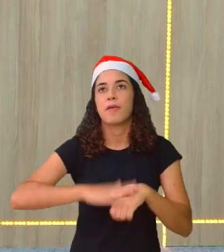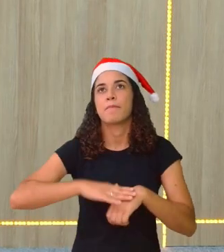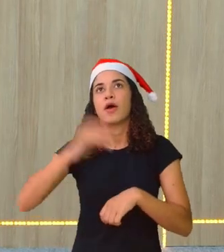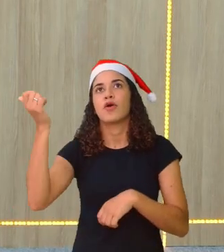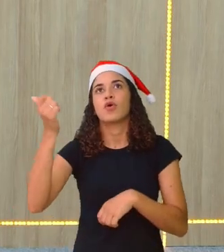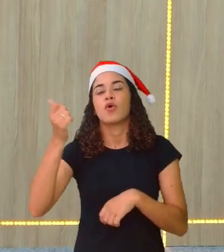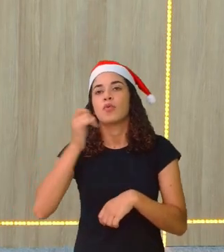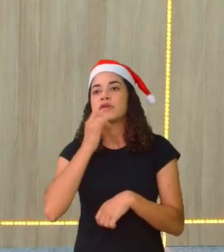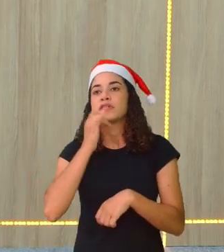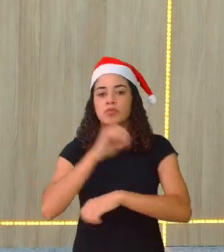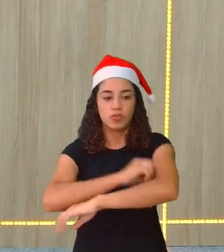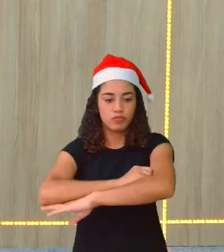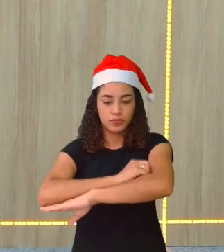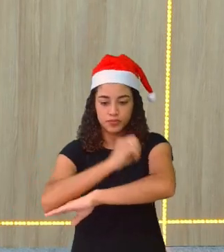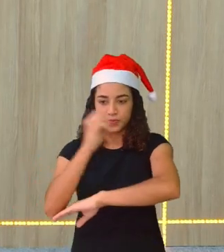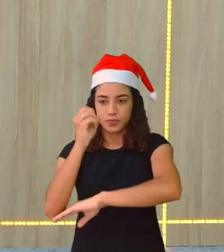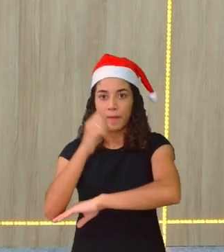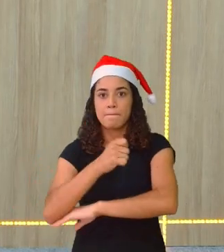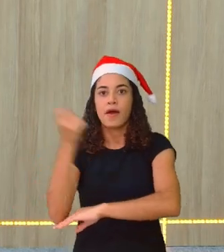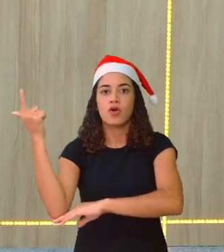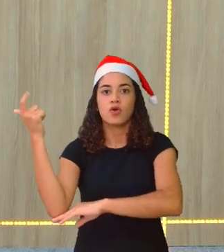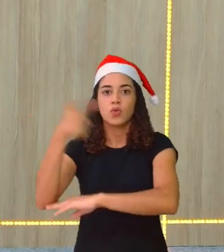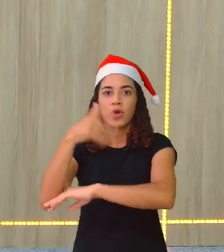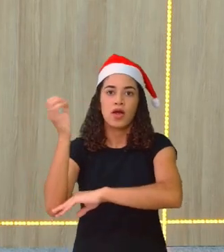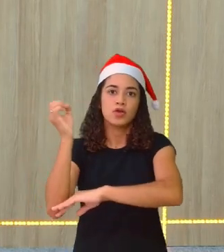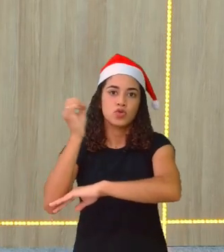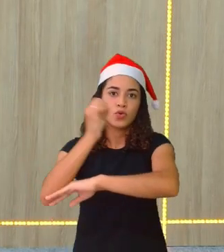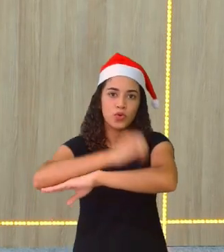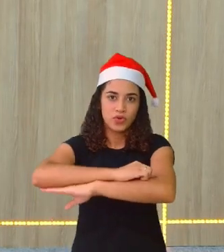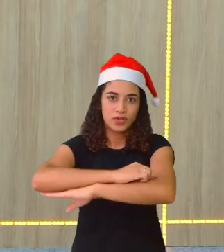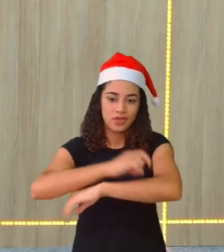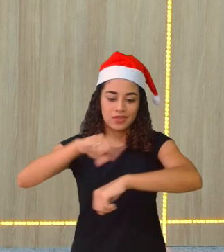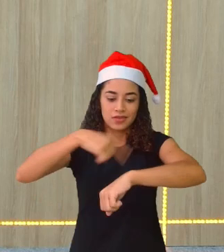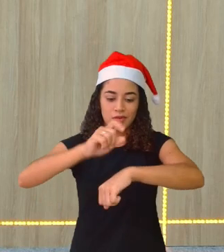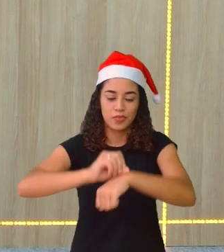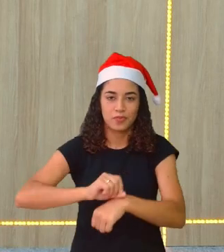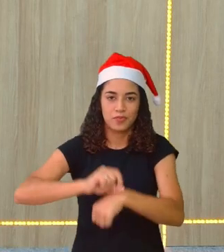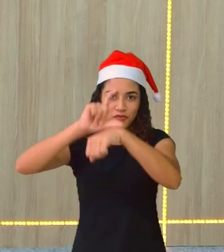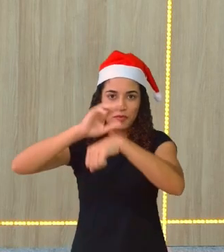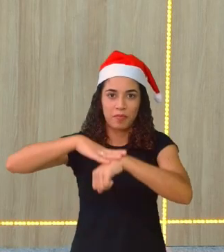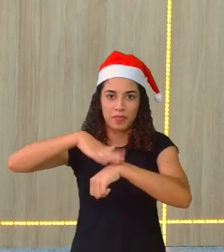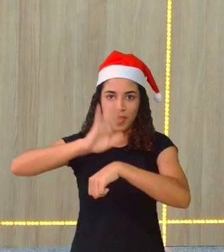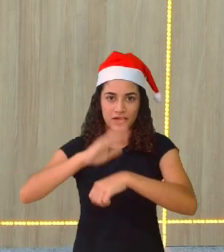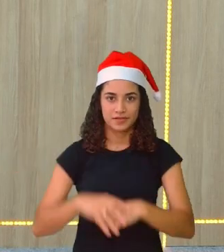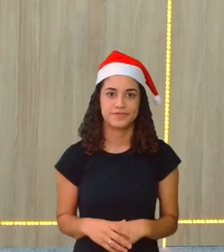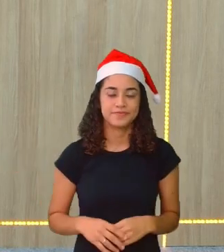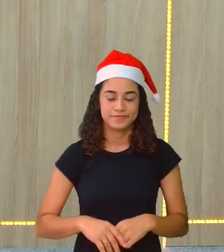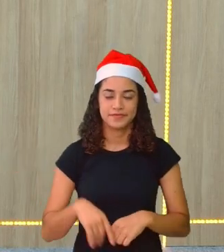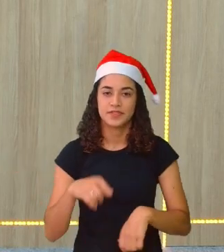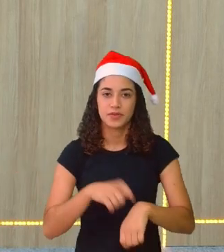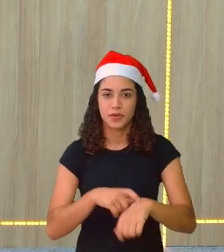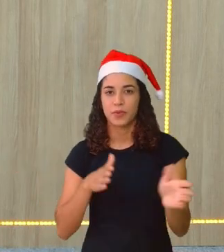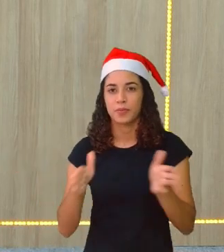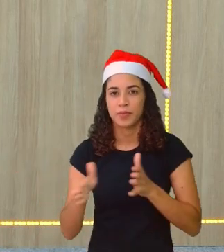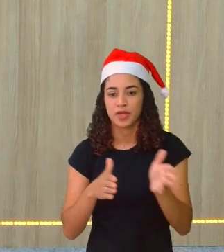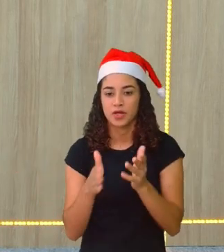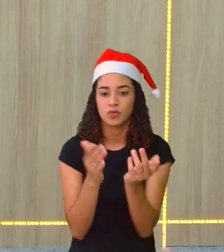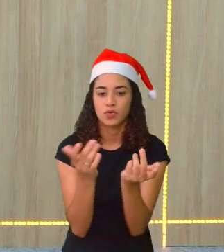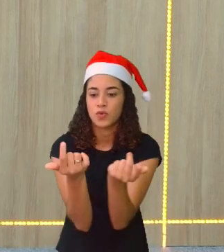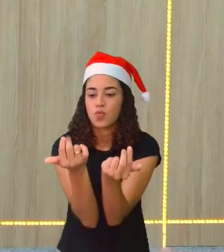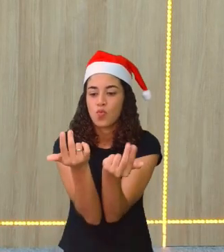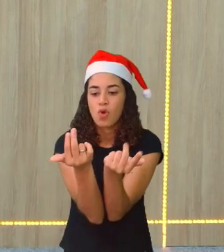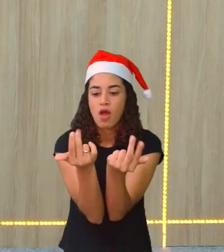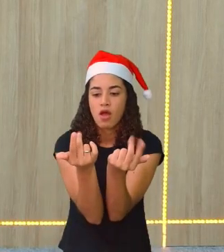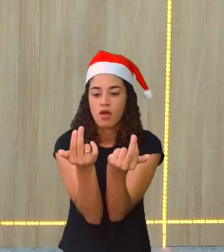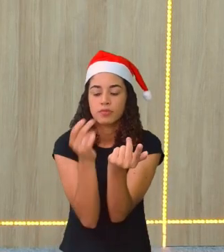do que o dia. Não tem a mesma duração, né? Coisa que acontece durante o período equinócio, né? É que igual, né? Então